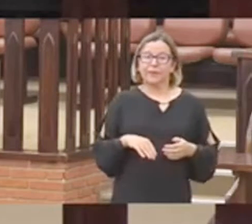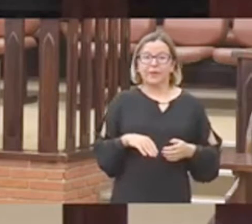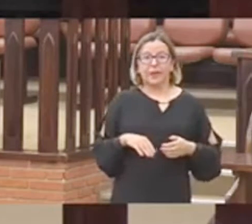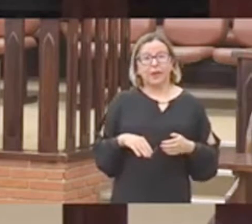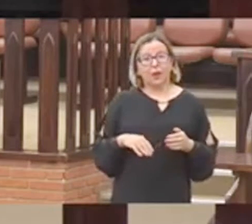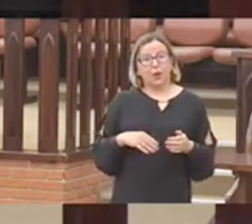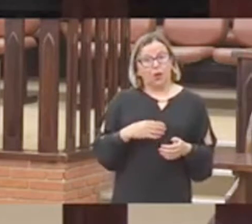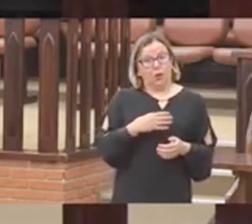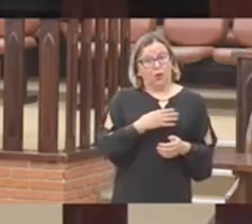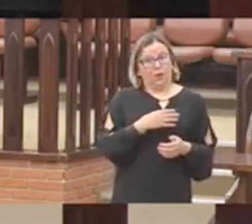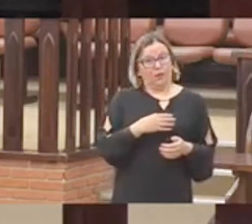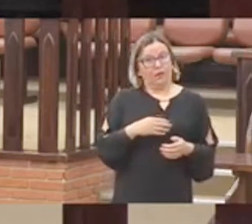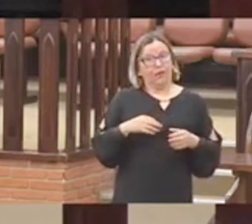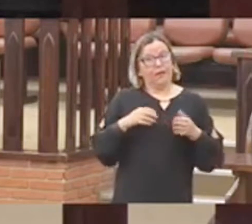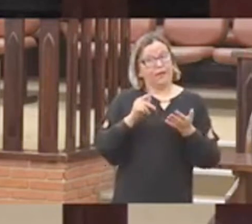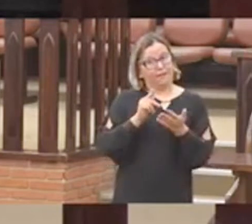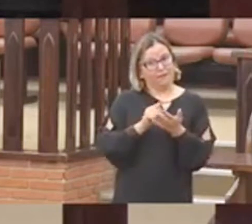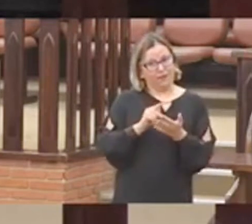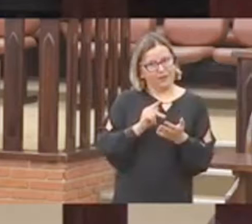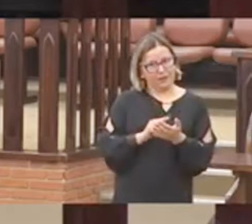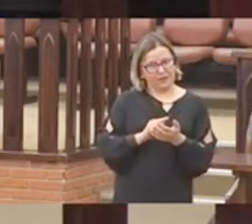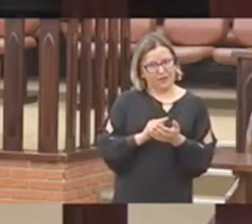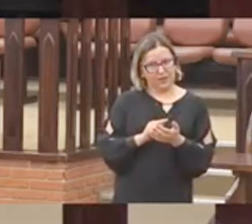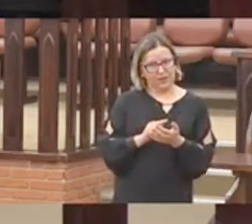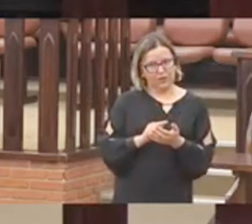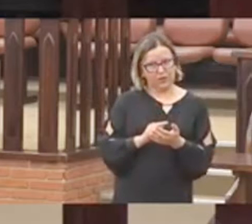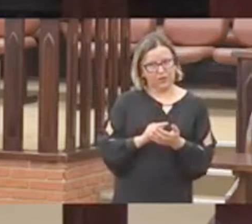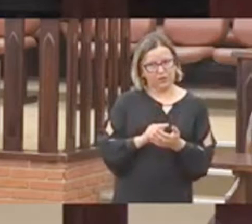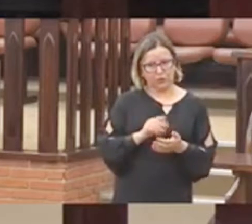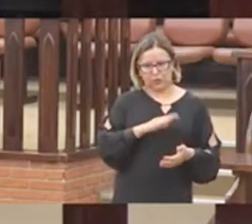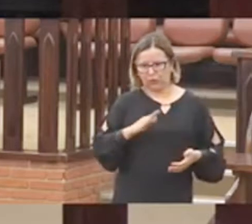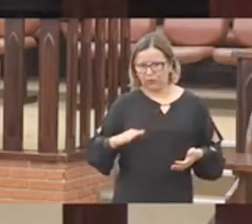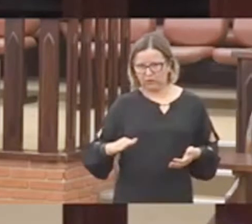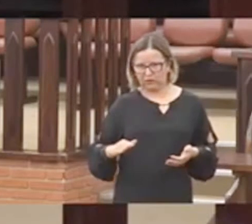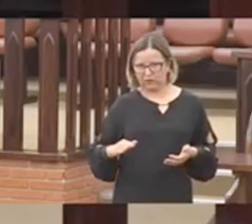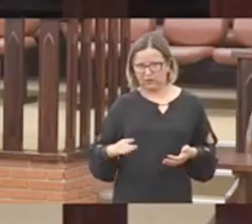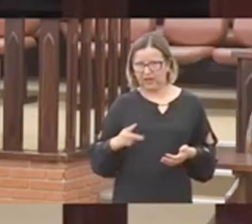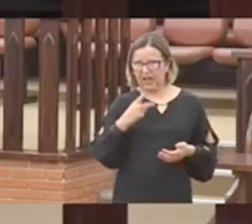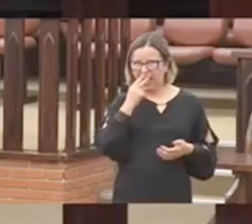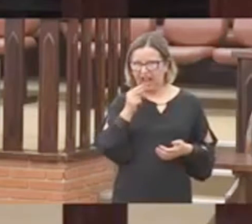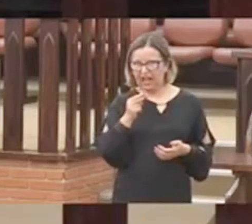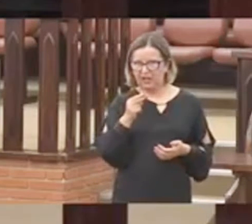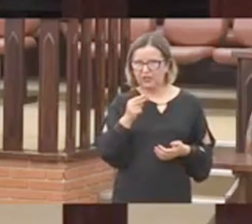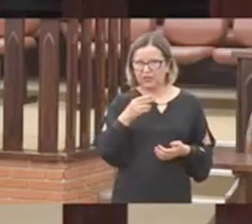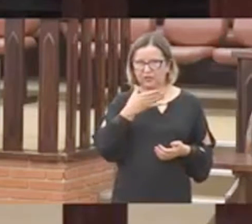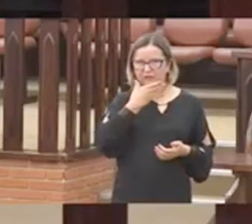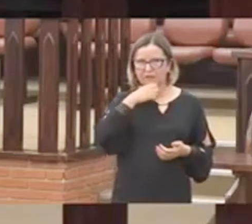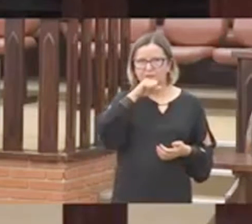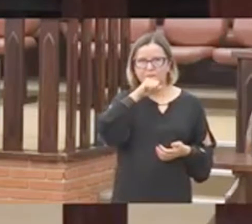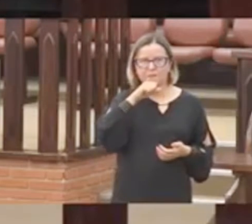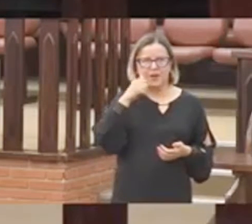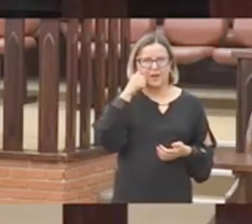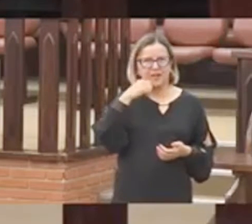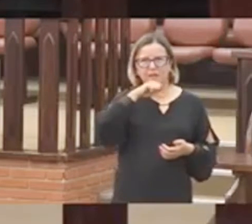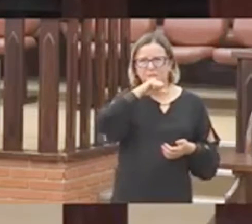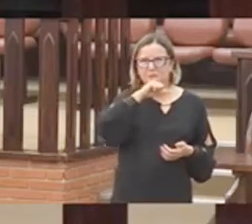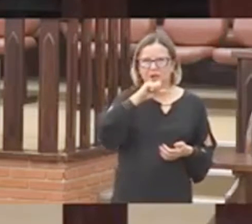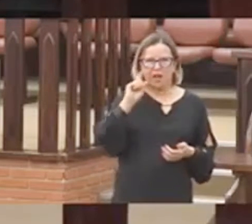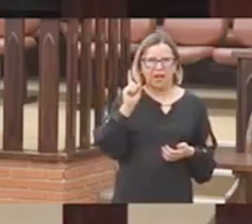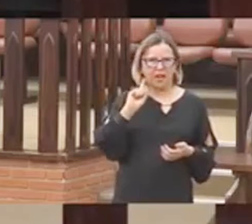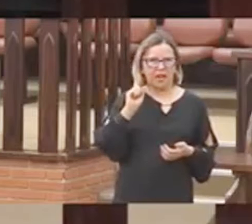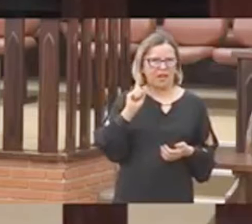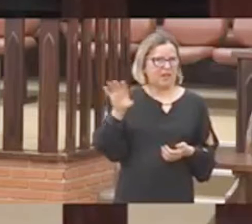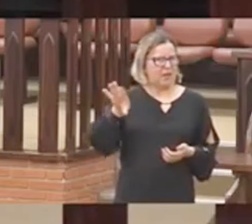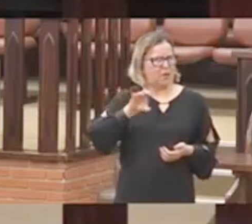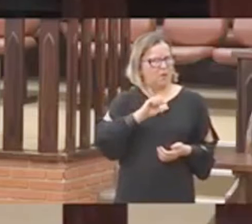filhos não acham que os seus pais os amam. Eles até consideram aquilo como falta de amor dos